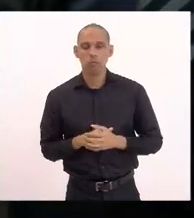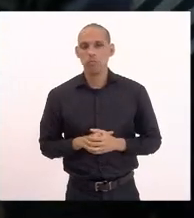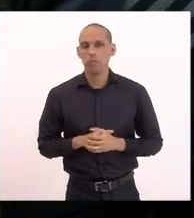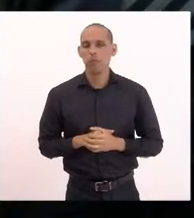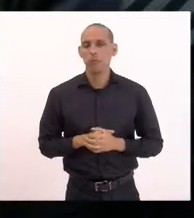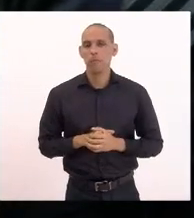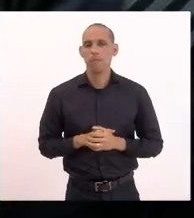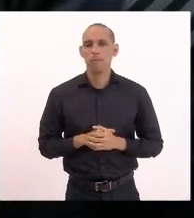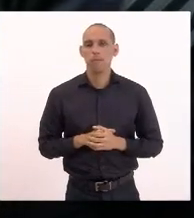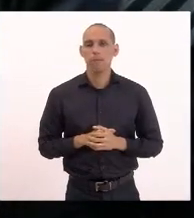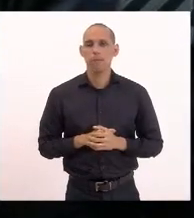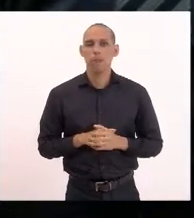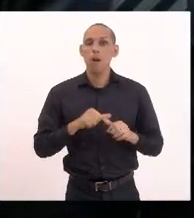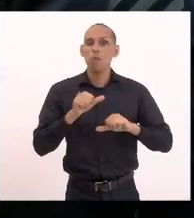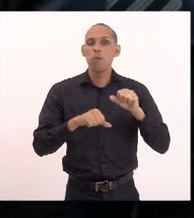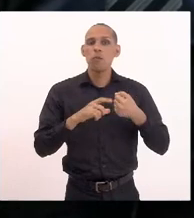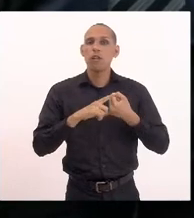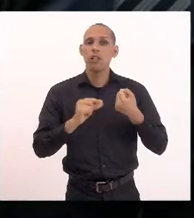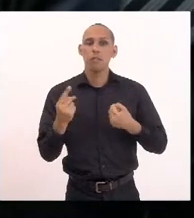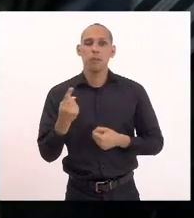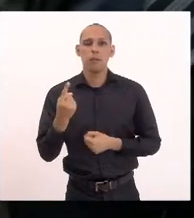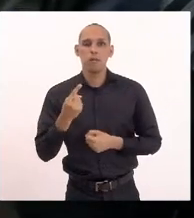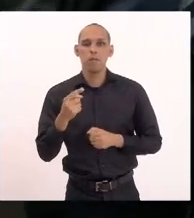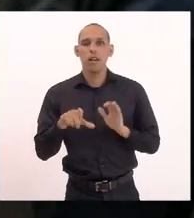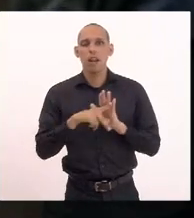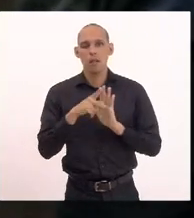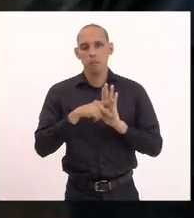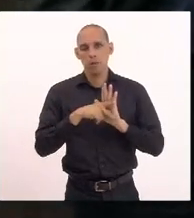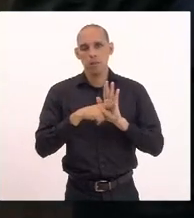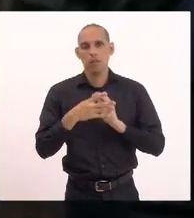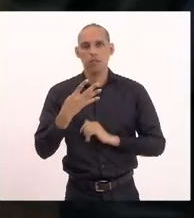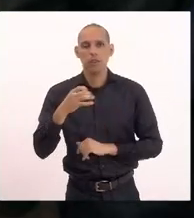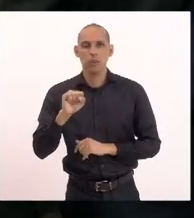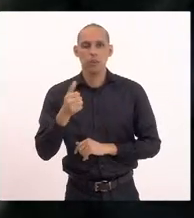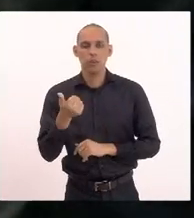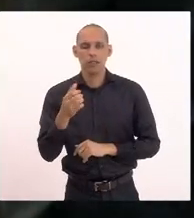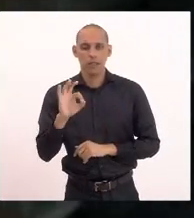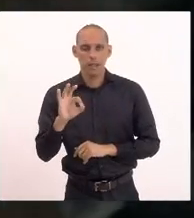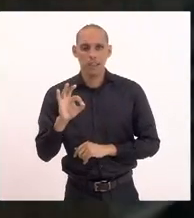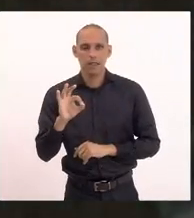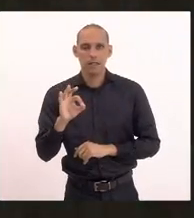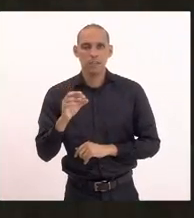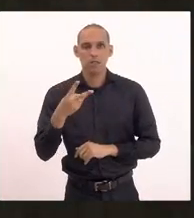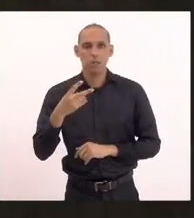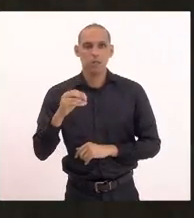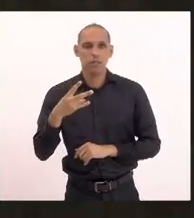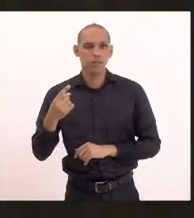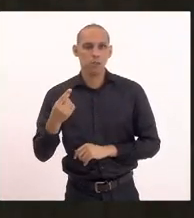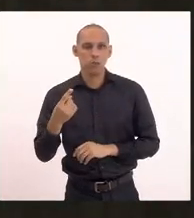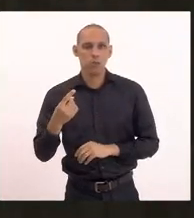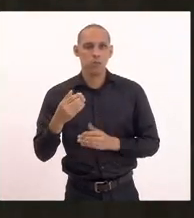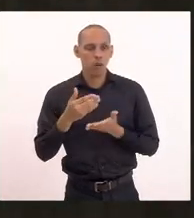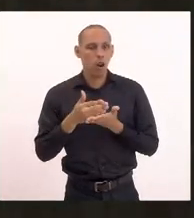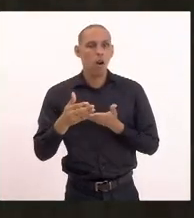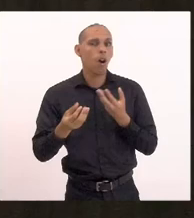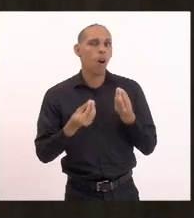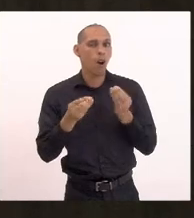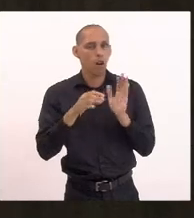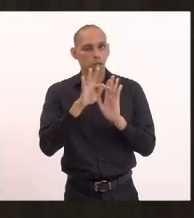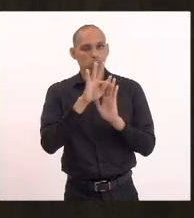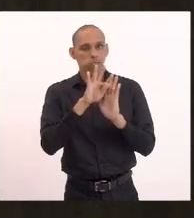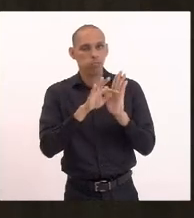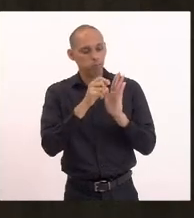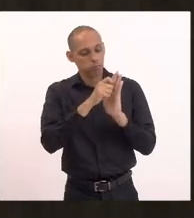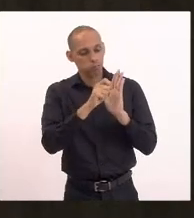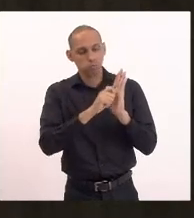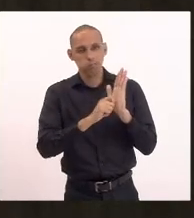modificativa. Modifica-se o artigo 1º do projeto de lei 48.10/2021, que passa a vigorar com a seguinte redação. Fica